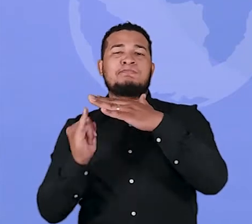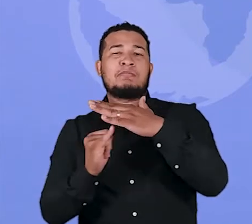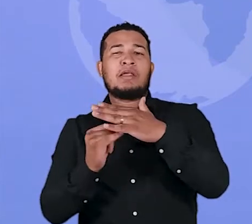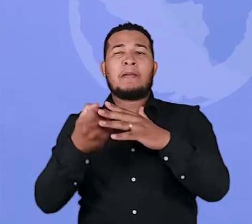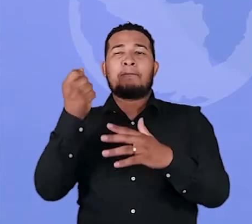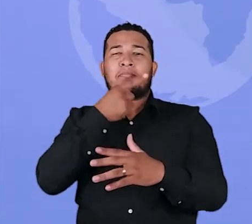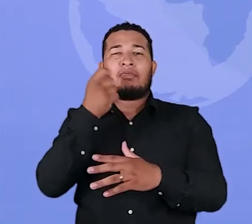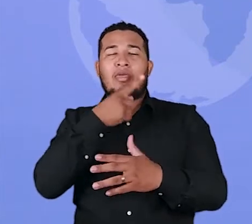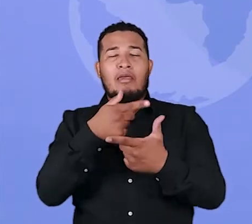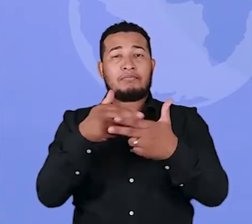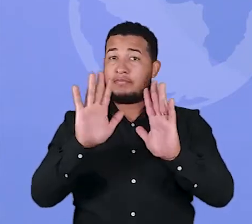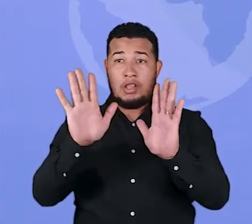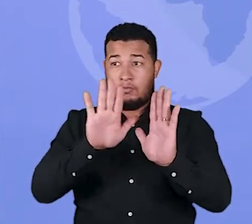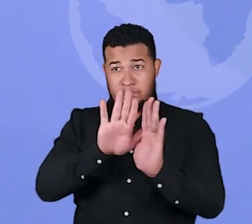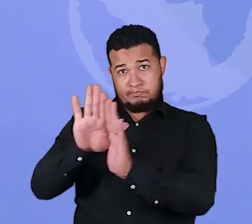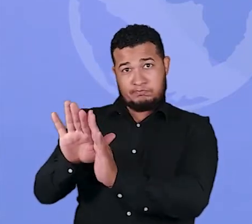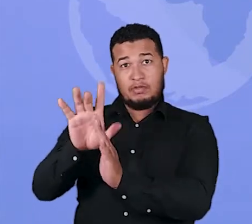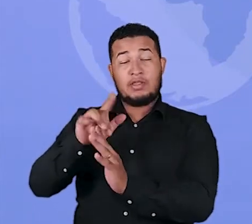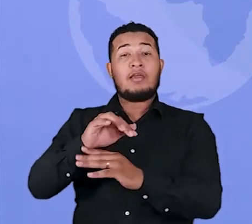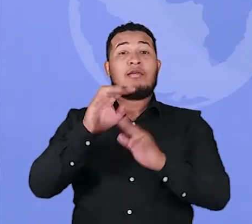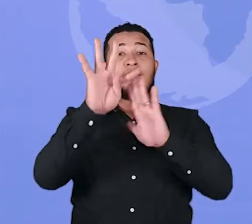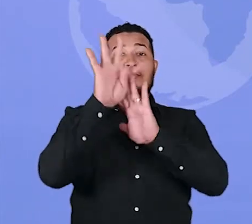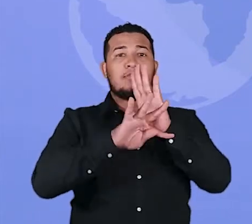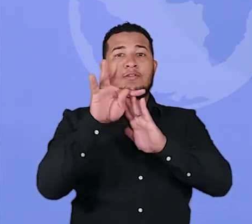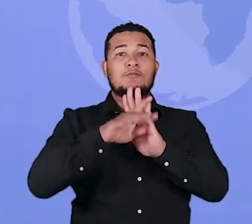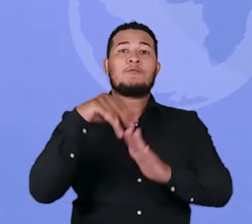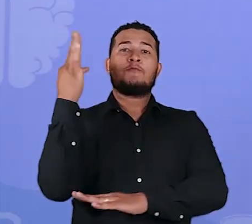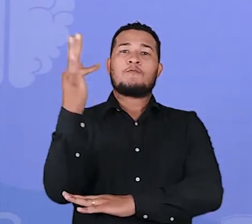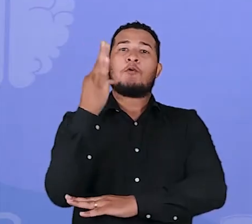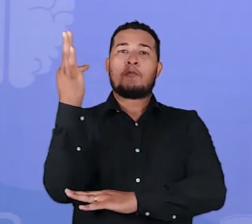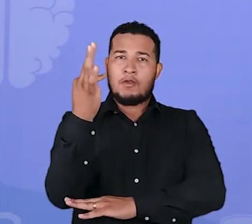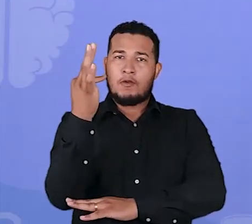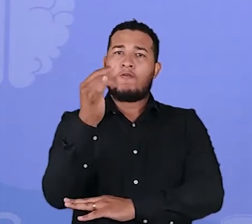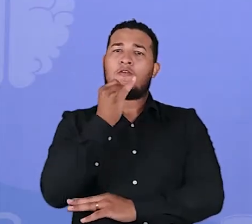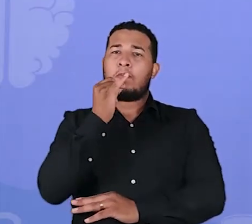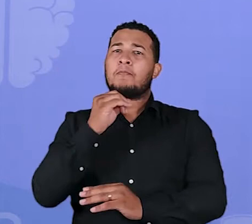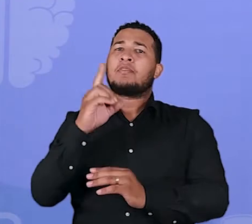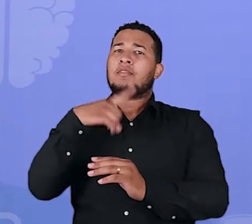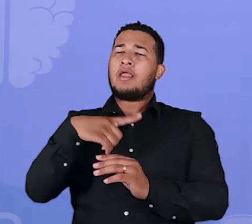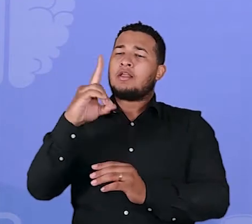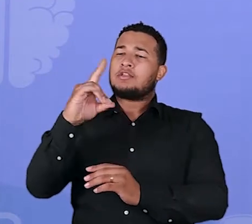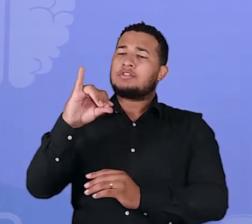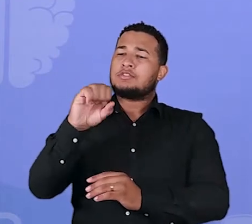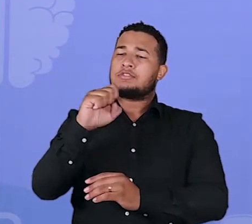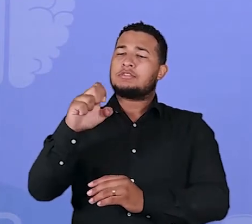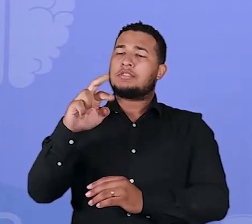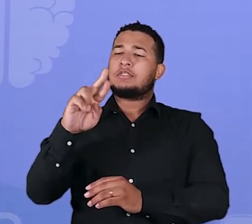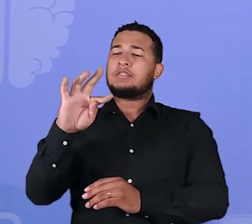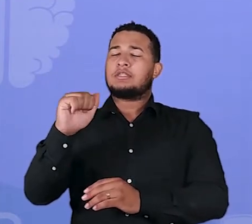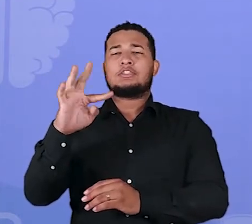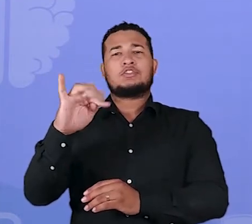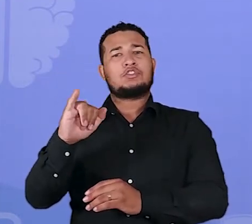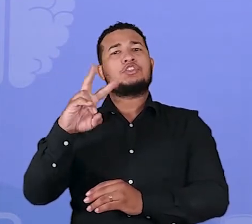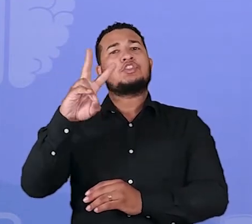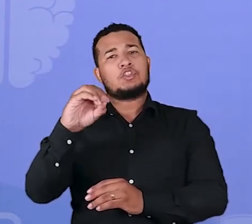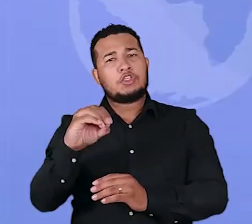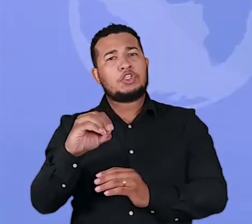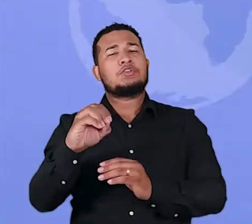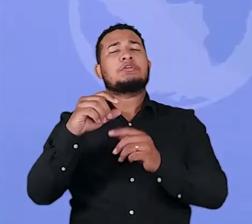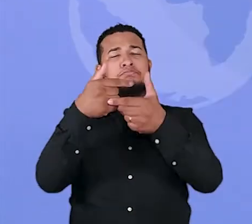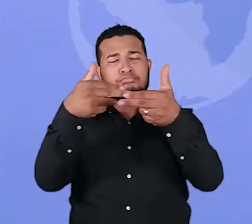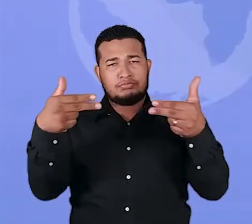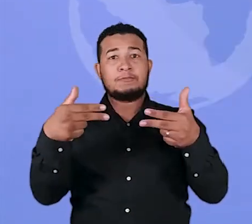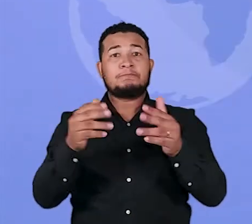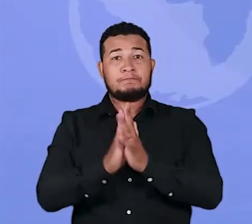ali, uma piada, não. Estou falando de textos formais. Dissertativo, argumentativo, um texto jornalístico, enfim.